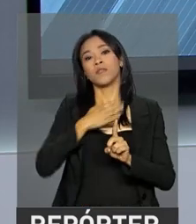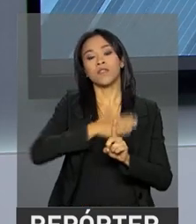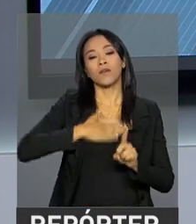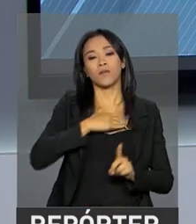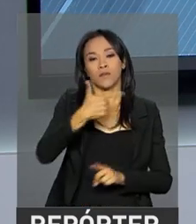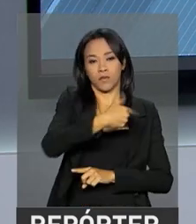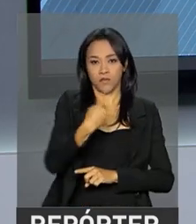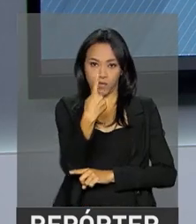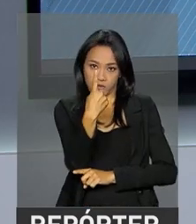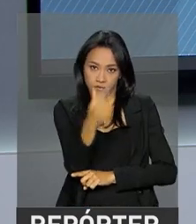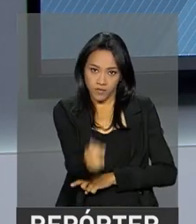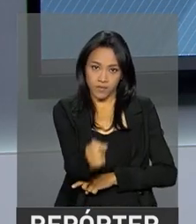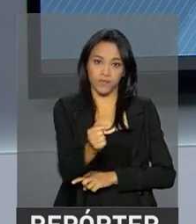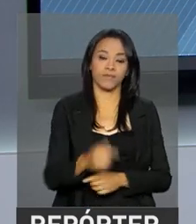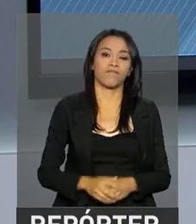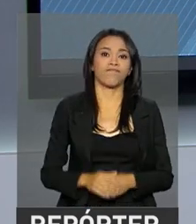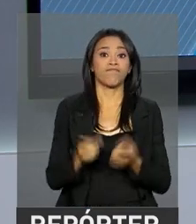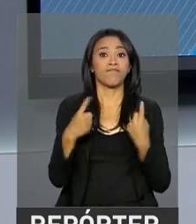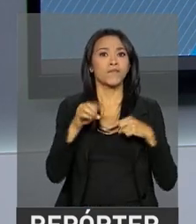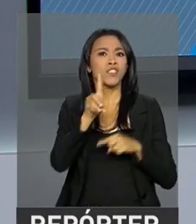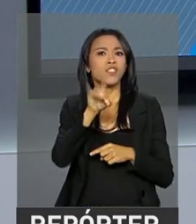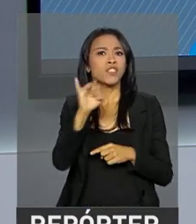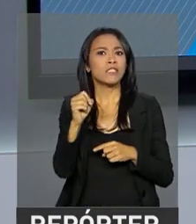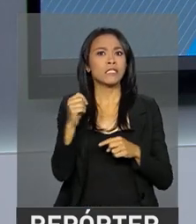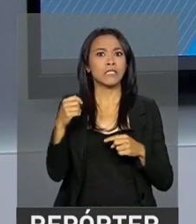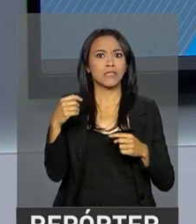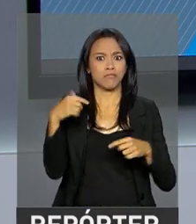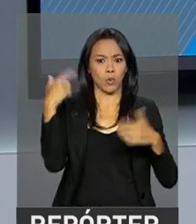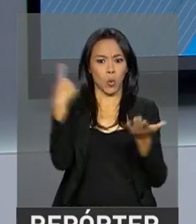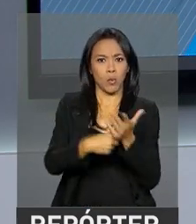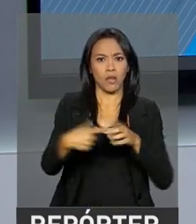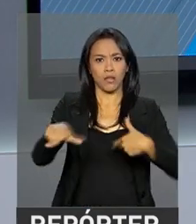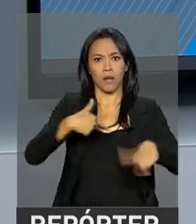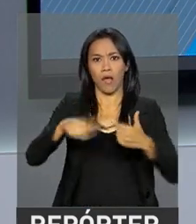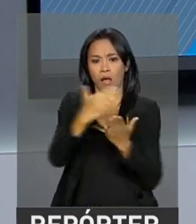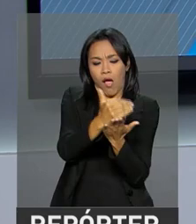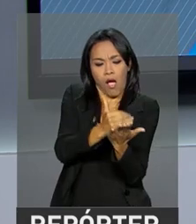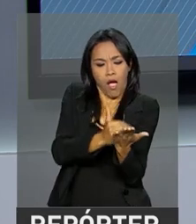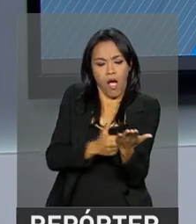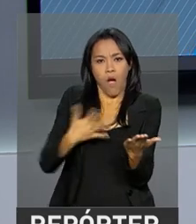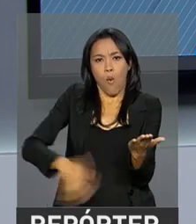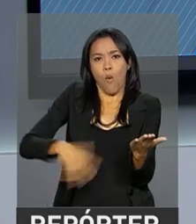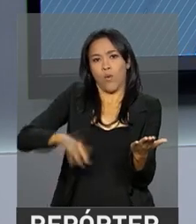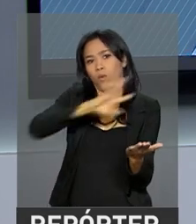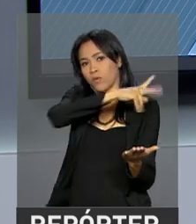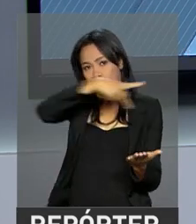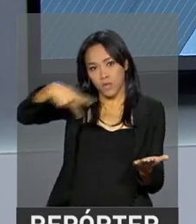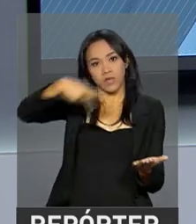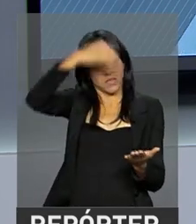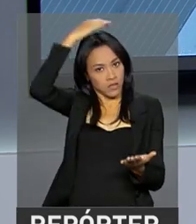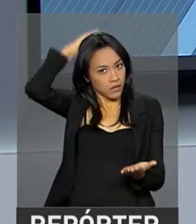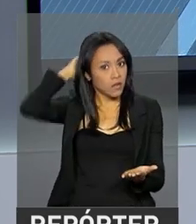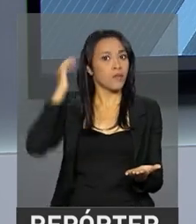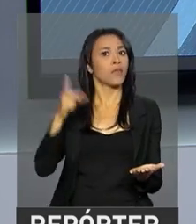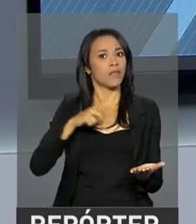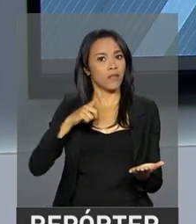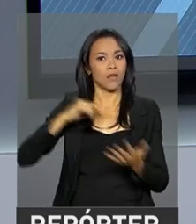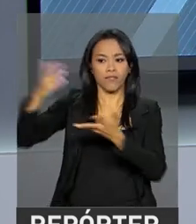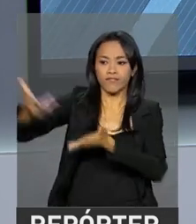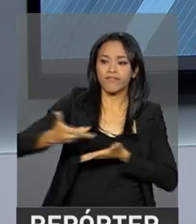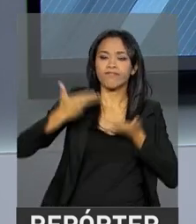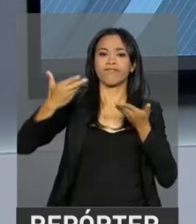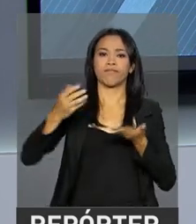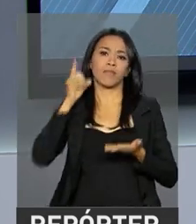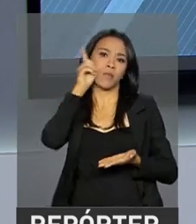de 2017 dia de agenda cheia hoje no palácio Planalto Presidente Michel Temer recebe parlamentares